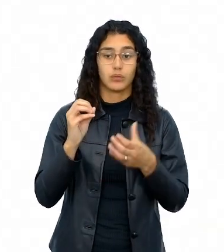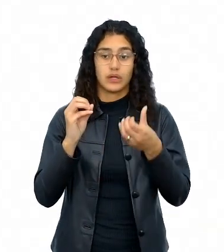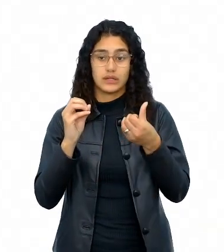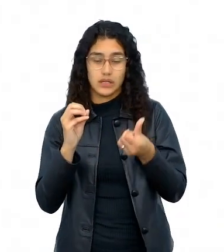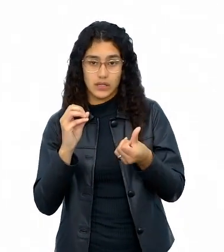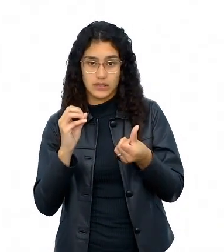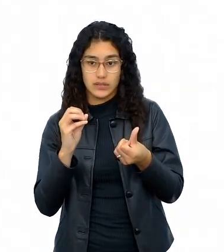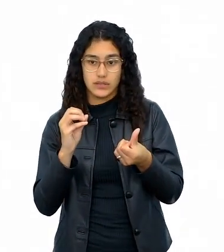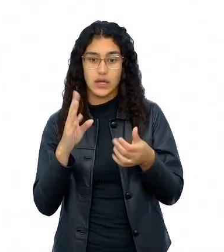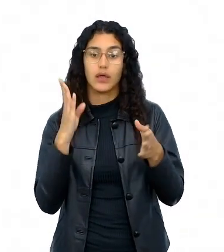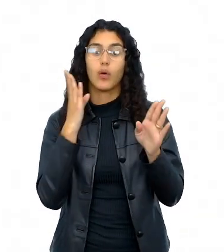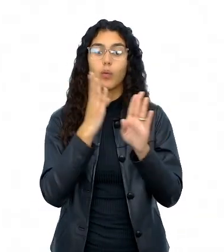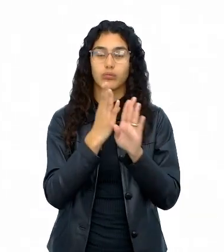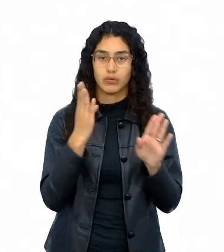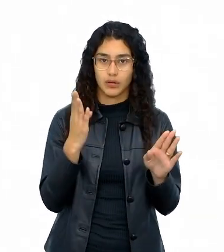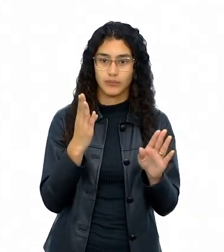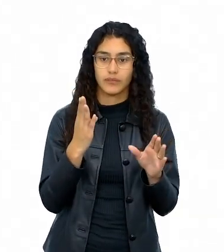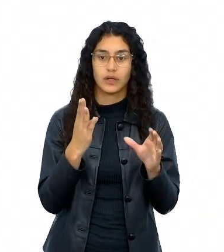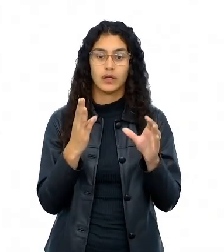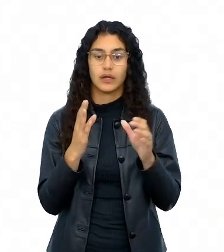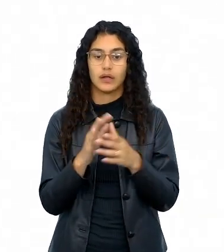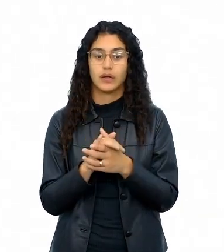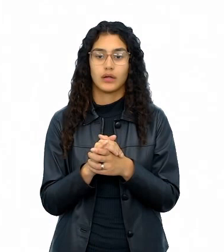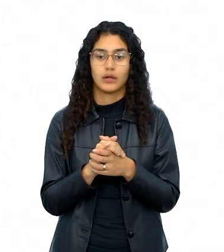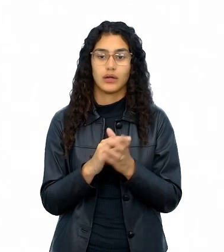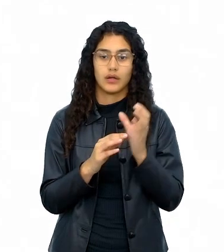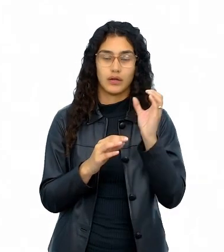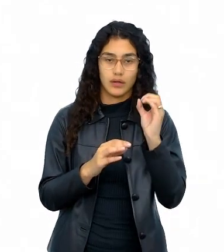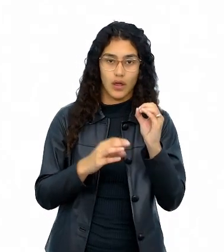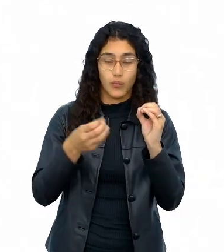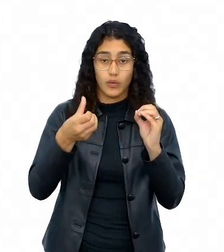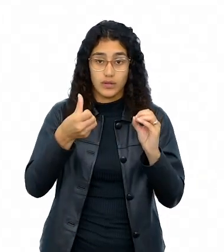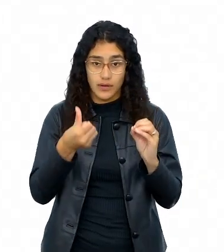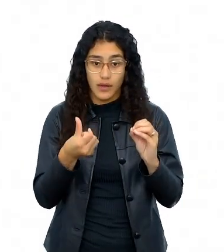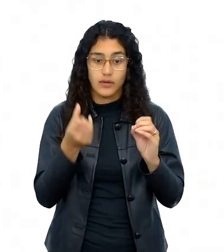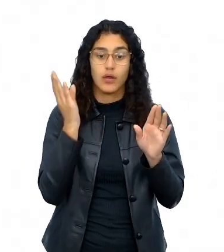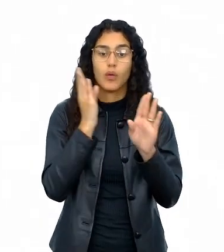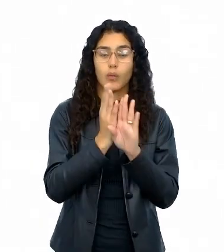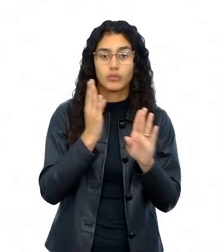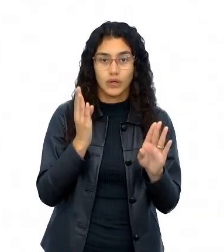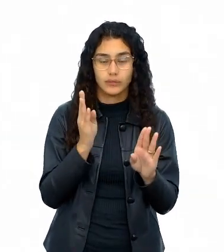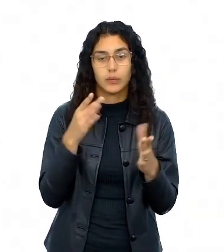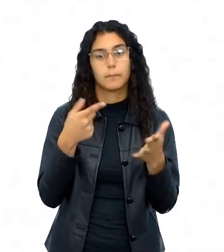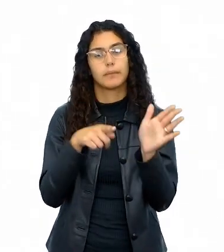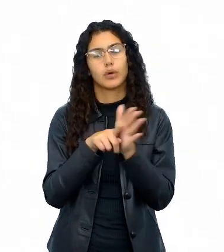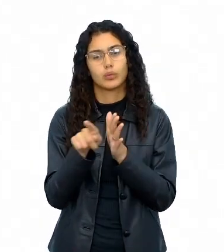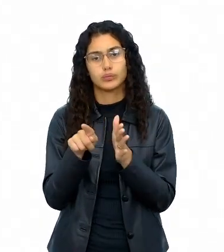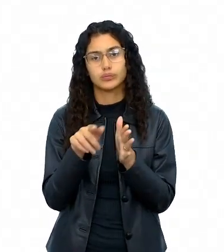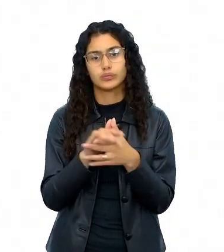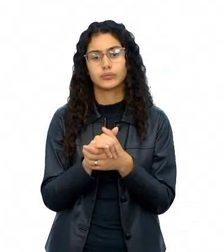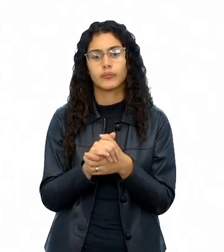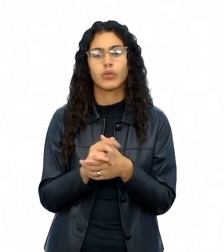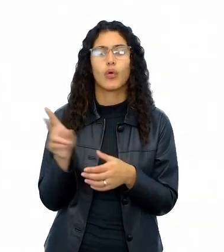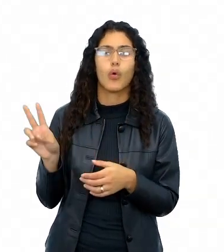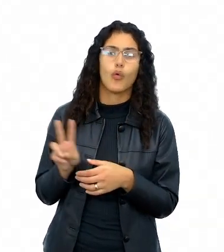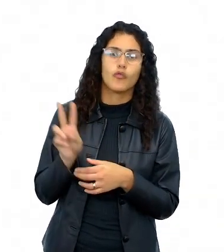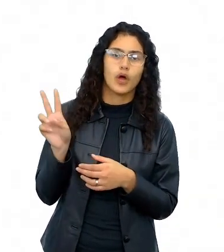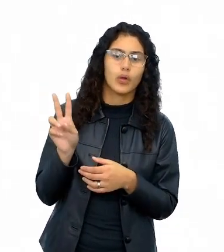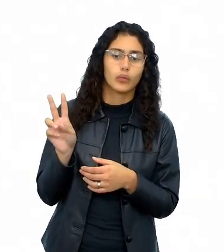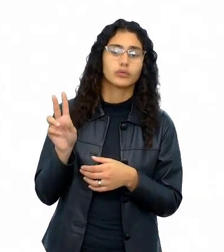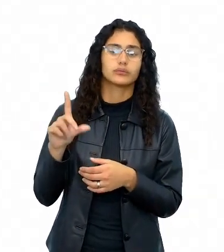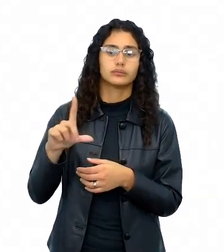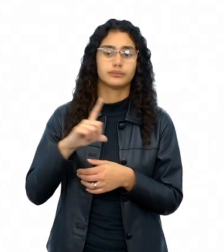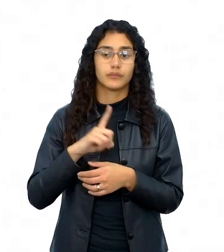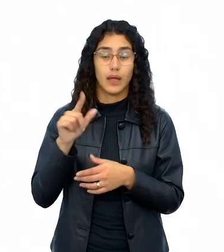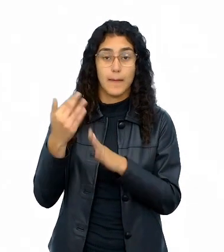T. Achei os 0 e T, não, 0 e 6. Achei. Aí eu pergunto, o valor de T